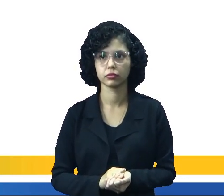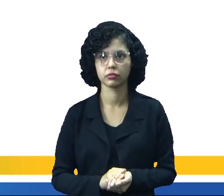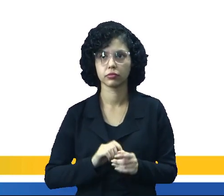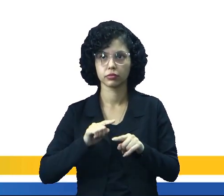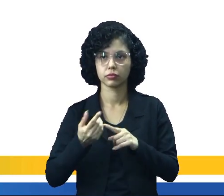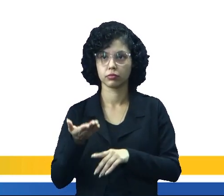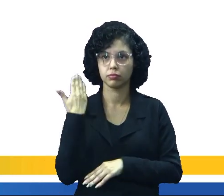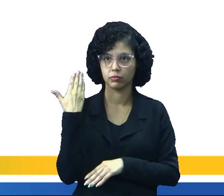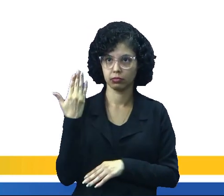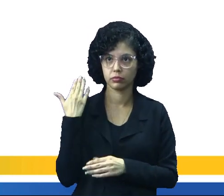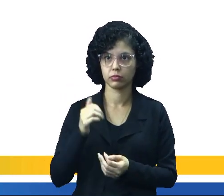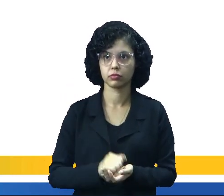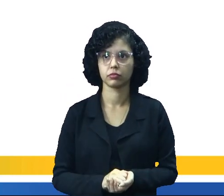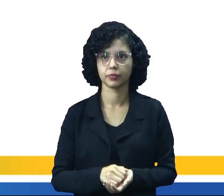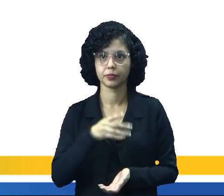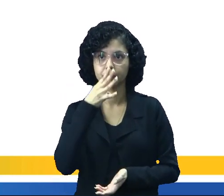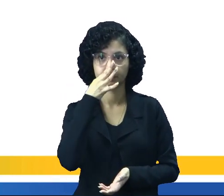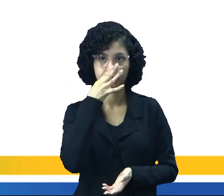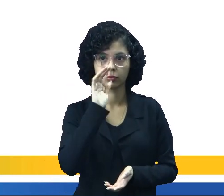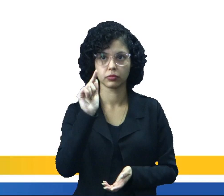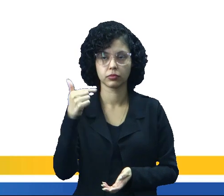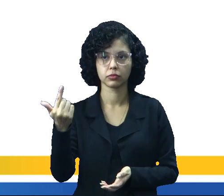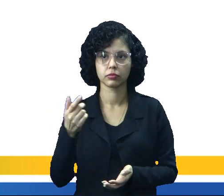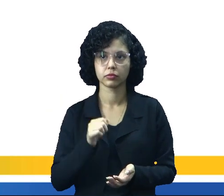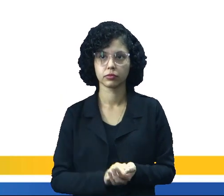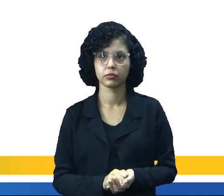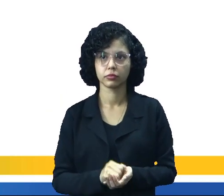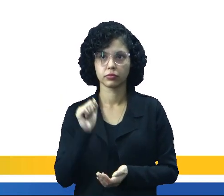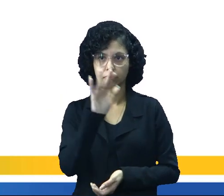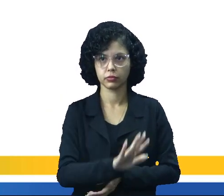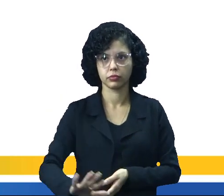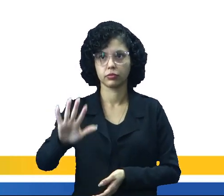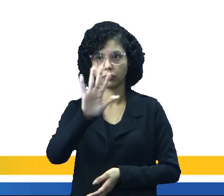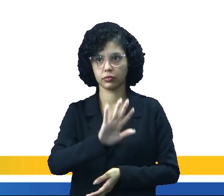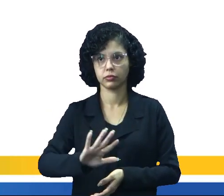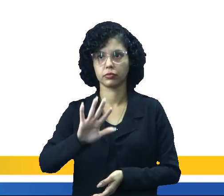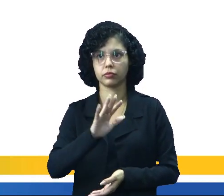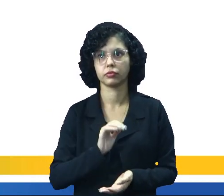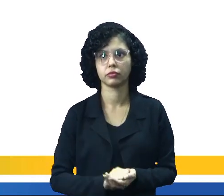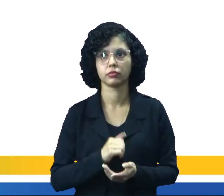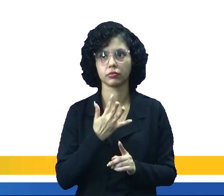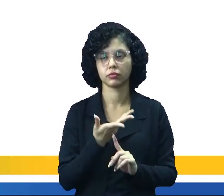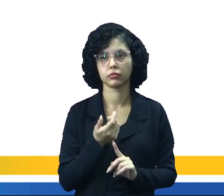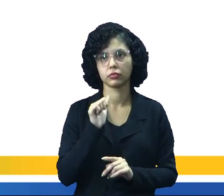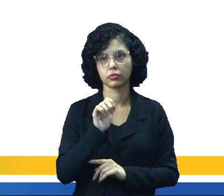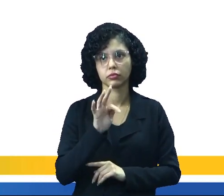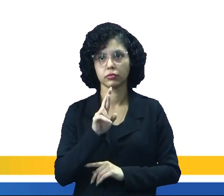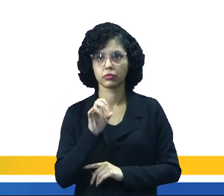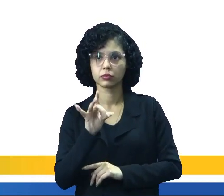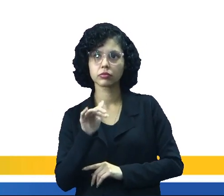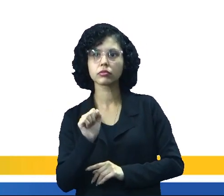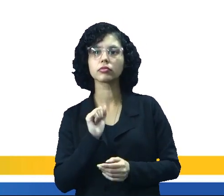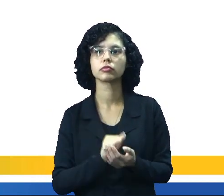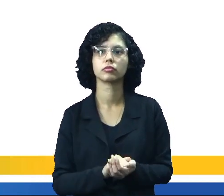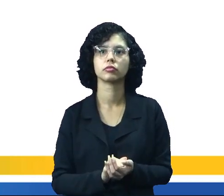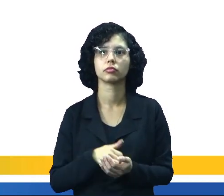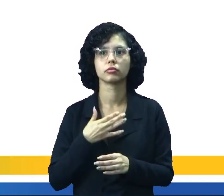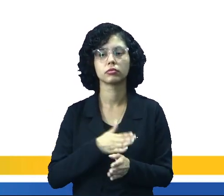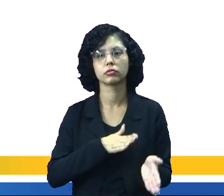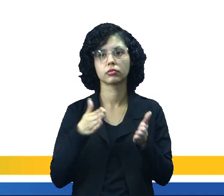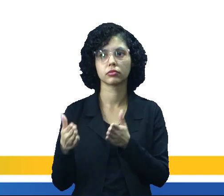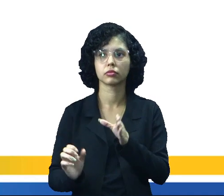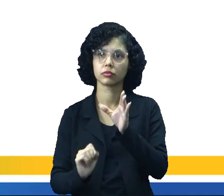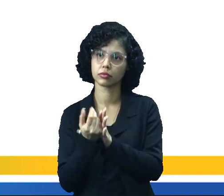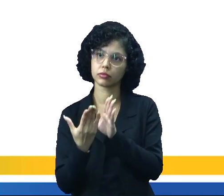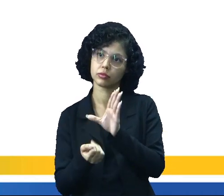Mais tarde, as vanguardas inspiraram outras correntes da arte nacional, né? Como a abstrata que passou a